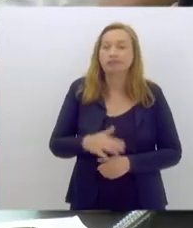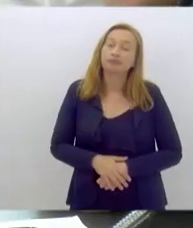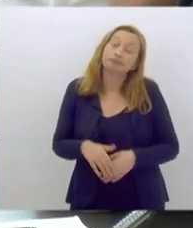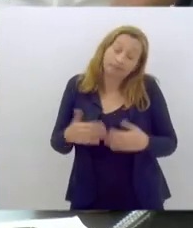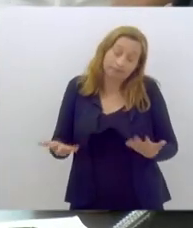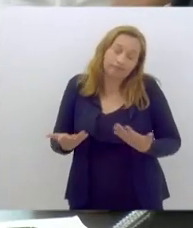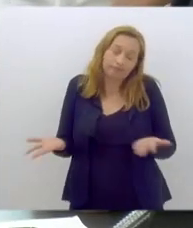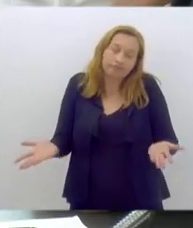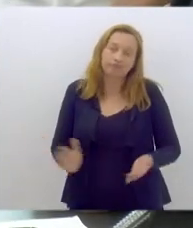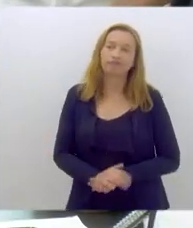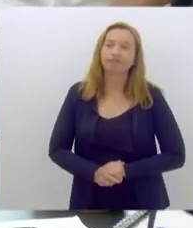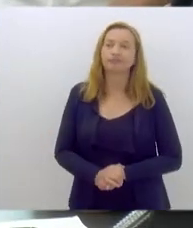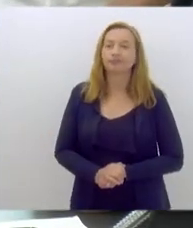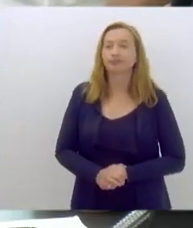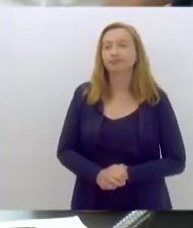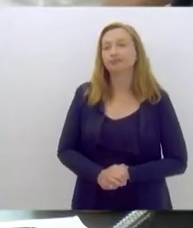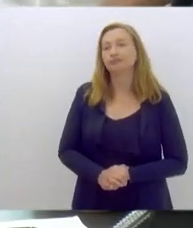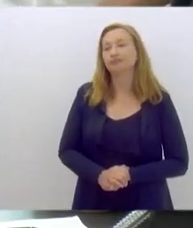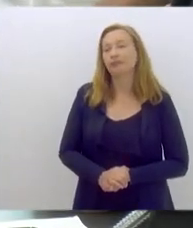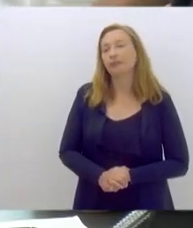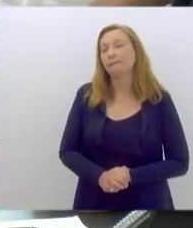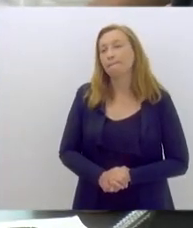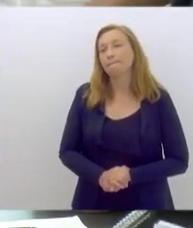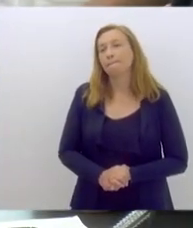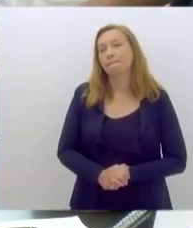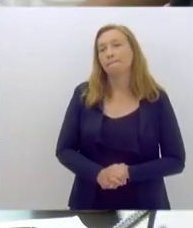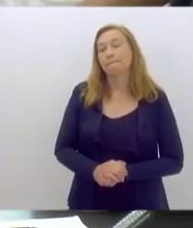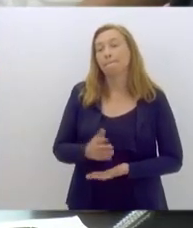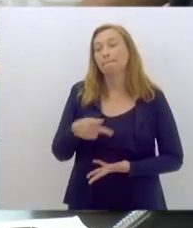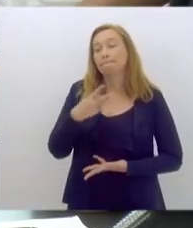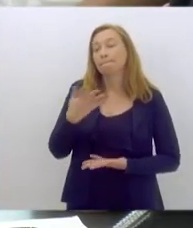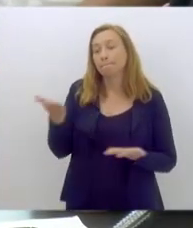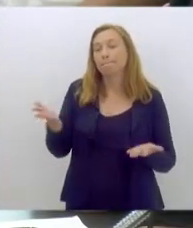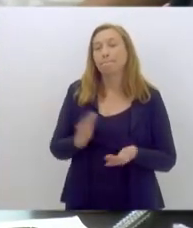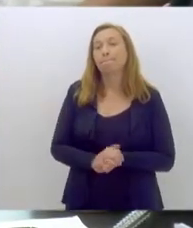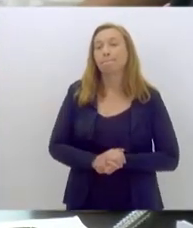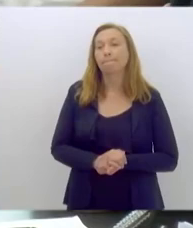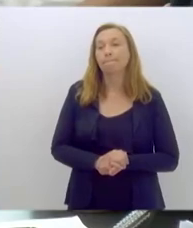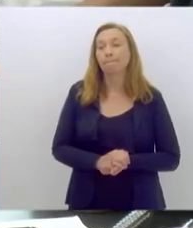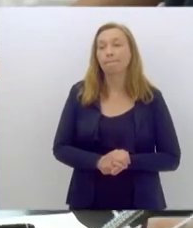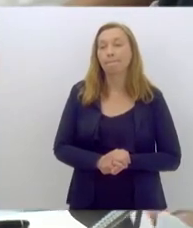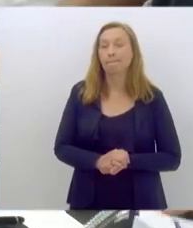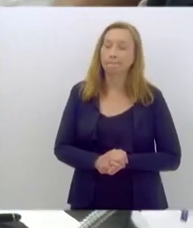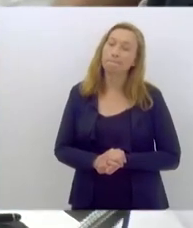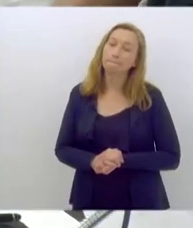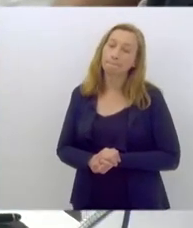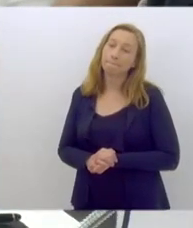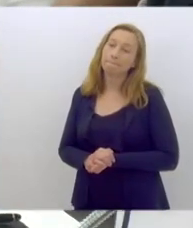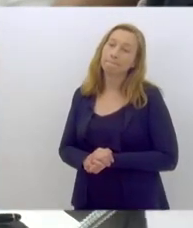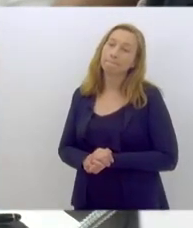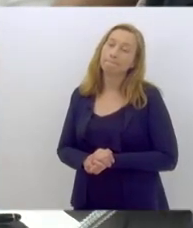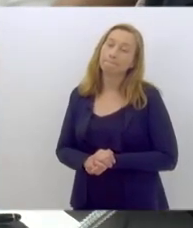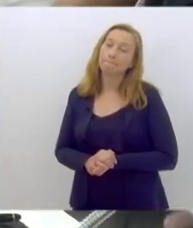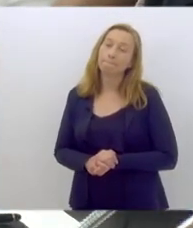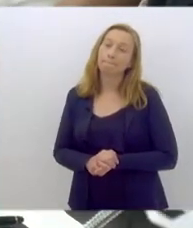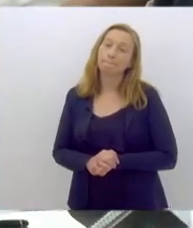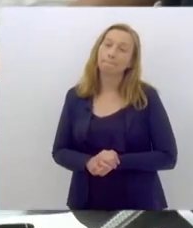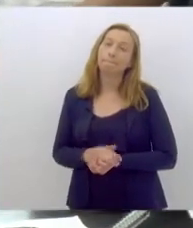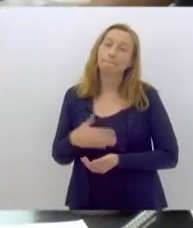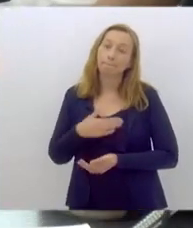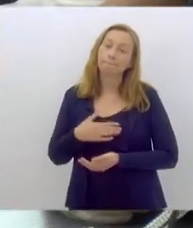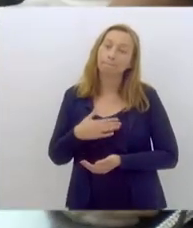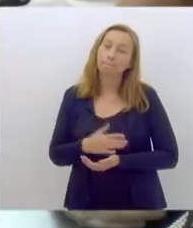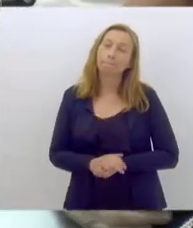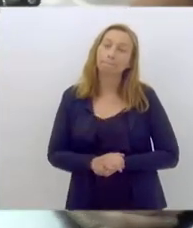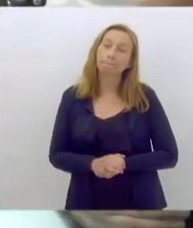Pois é mas de qualquer maneira são essas em congruências que a gente identifica e Gostariamos